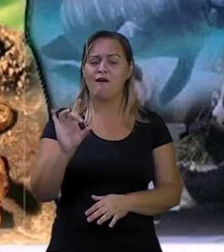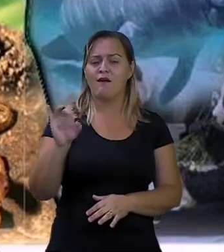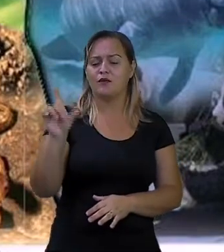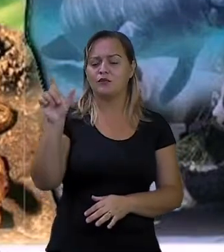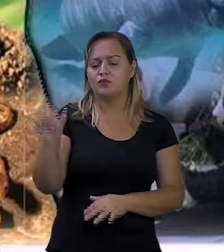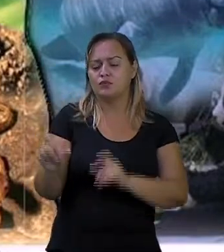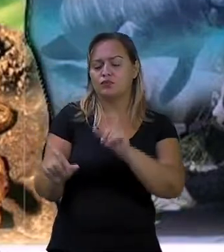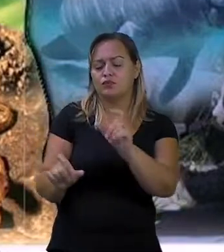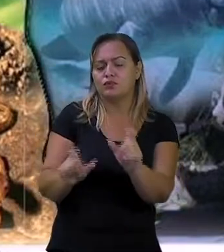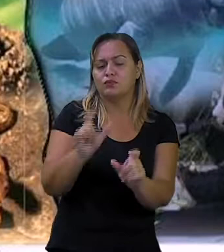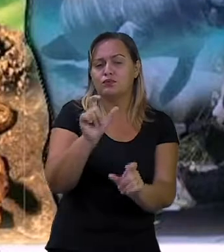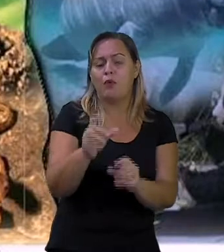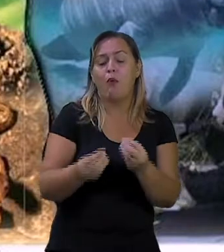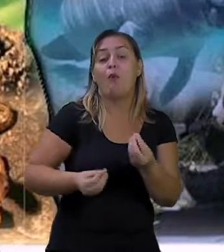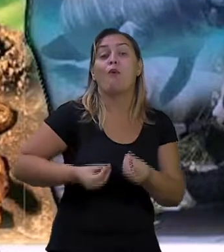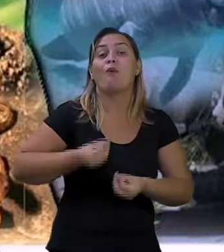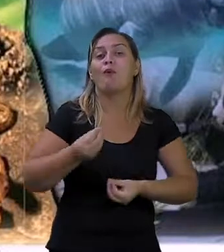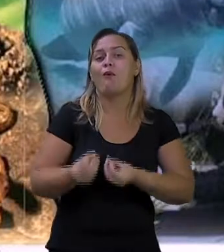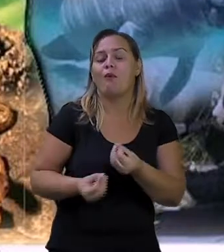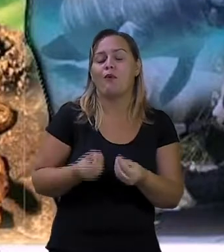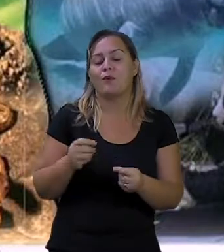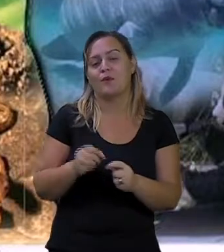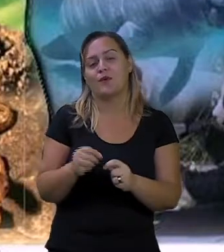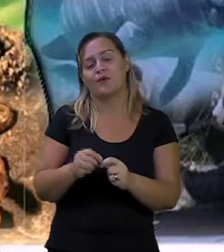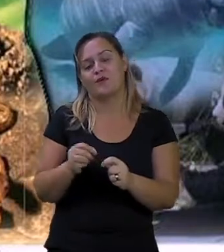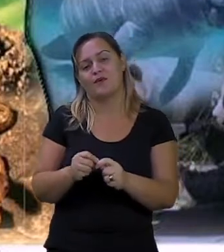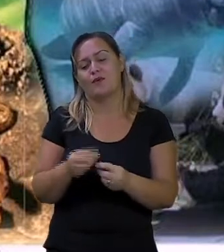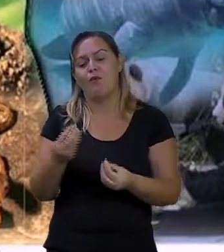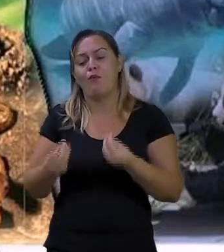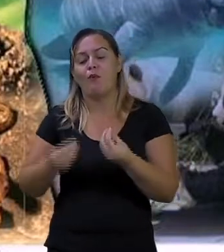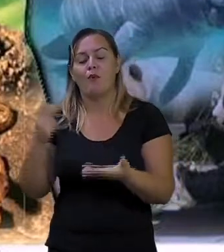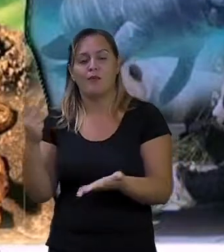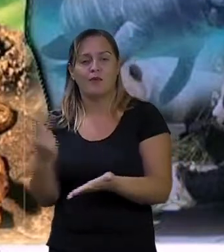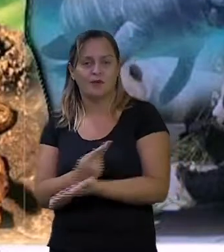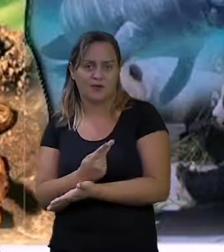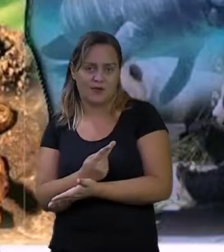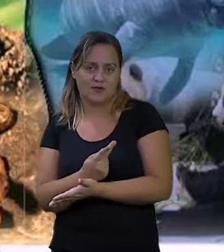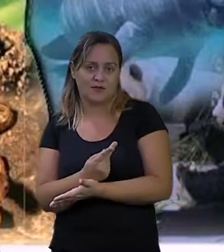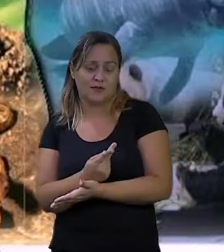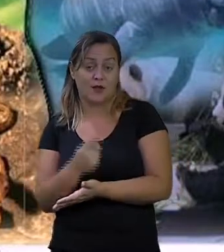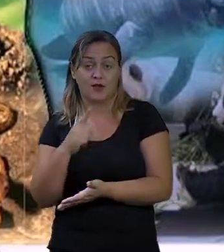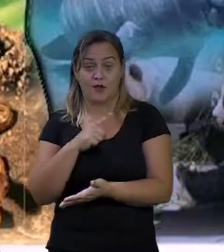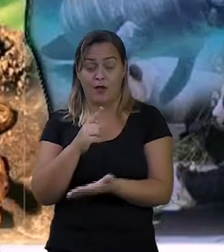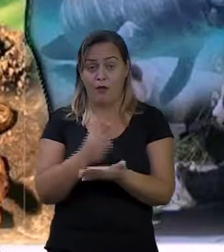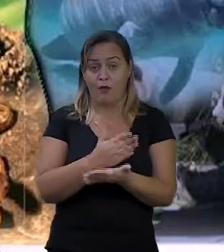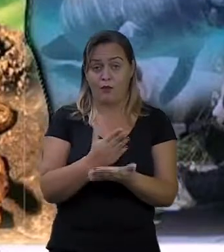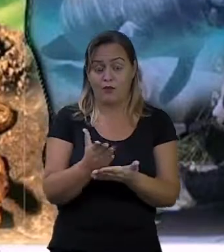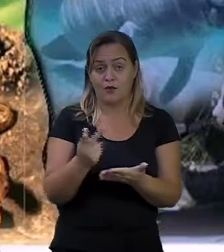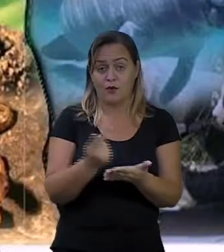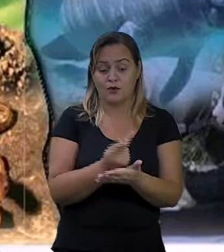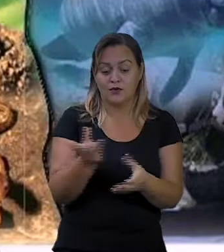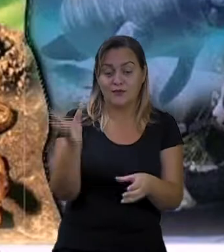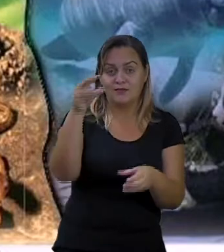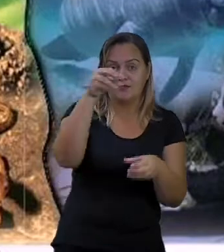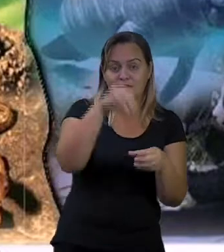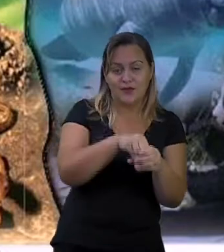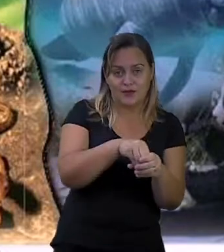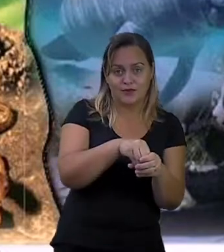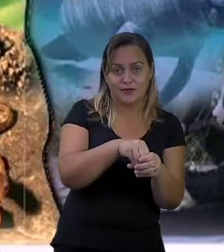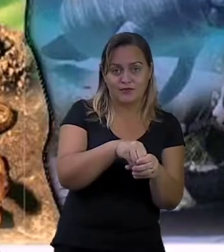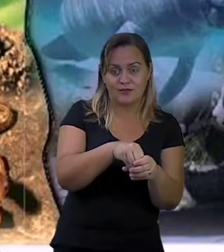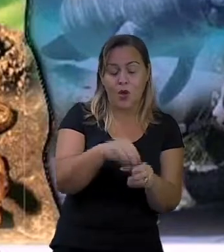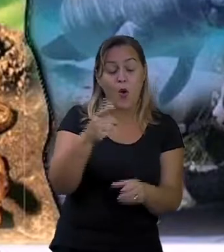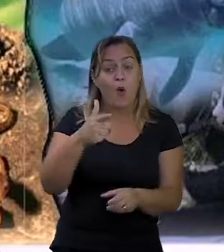funciona. Nós vamos ter indivíduos onde isso acontece dentro dele. E nós vamos ter indivíduos onde